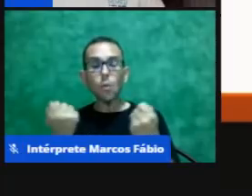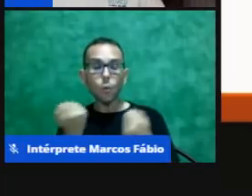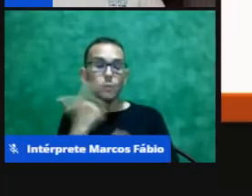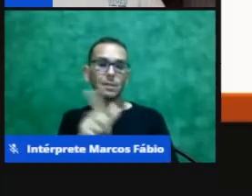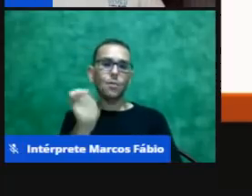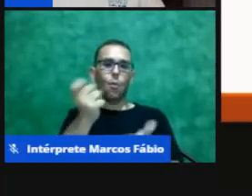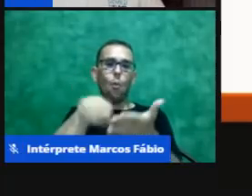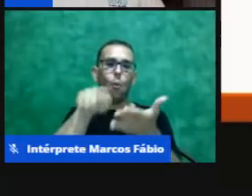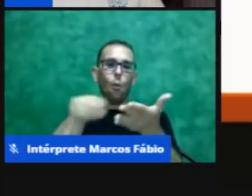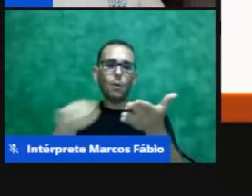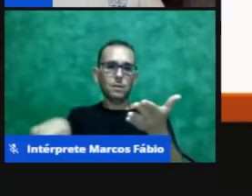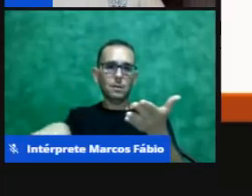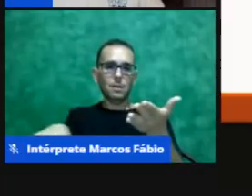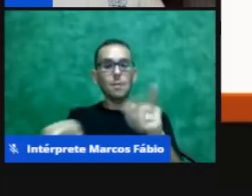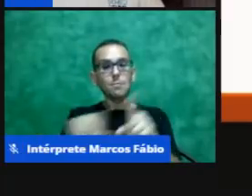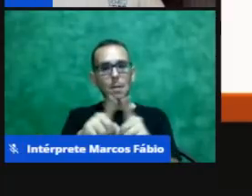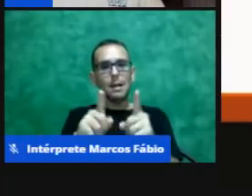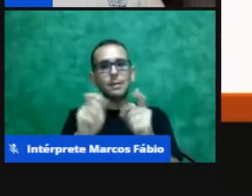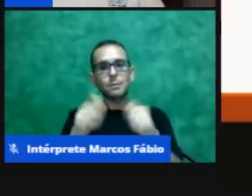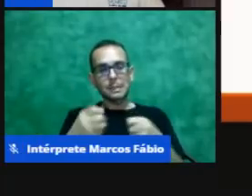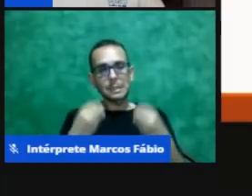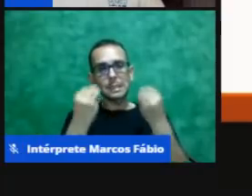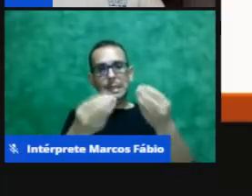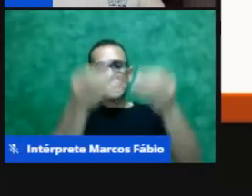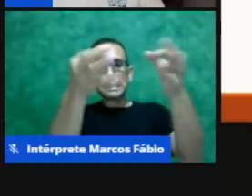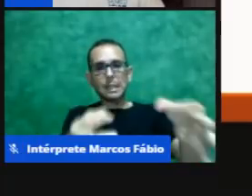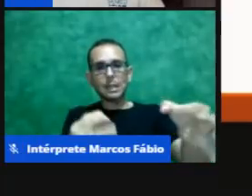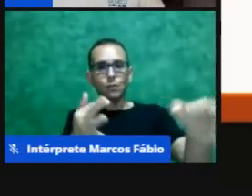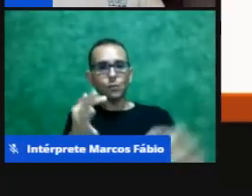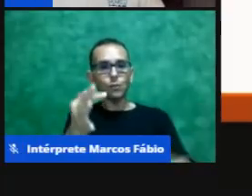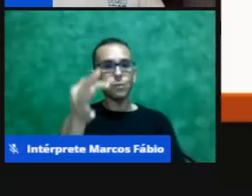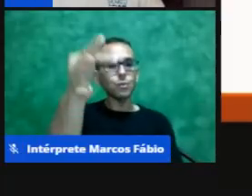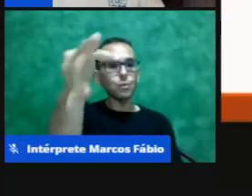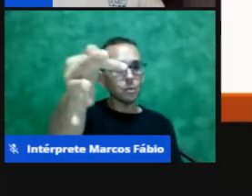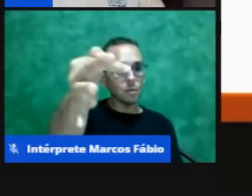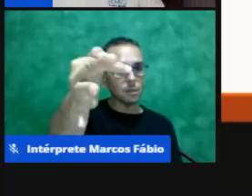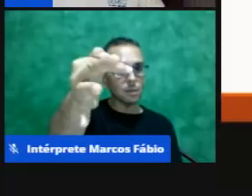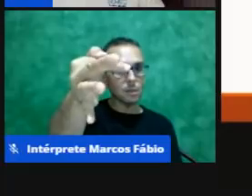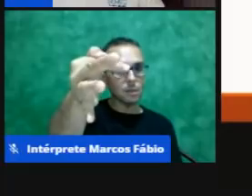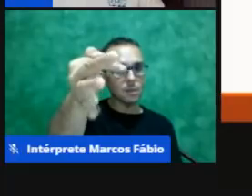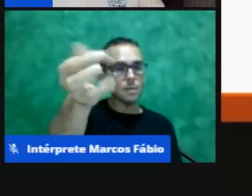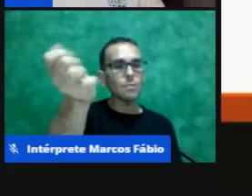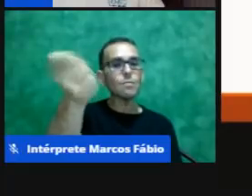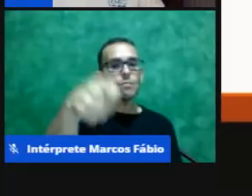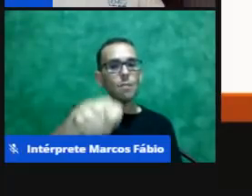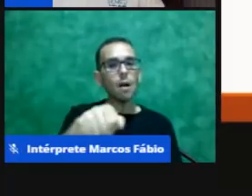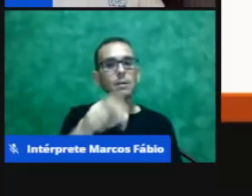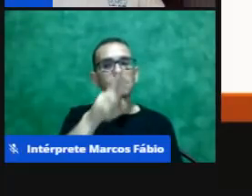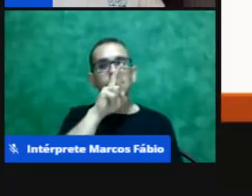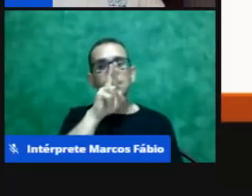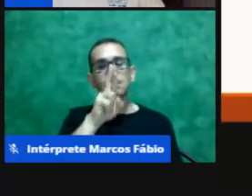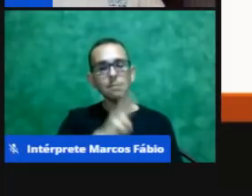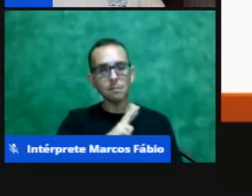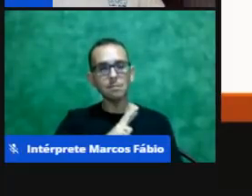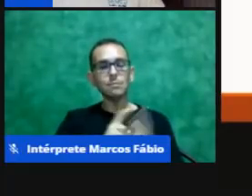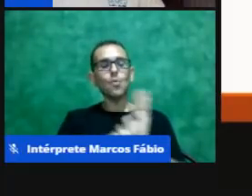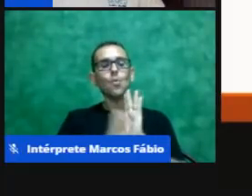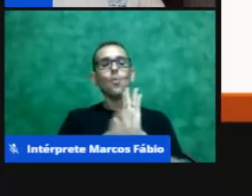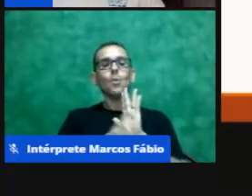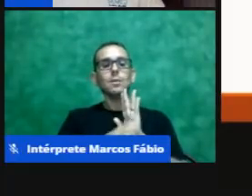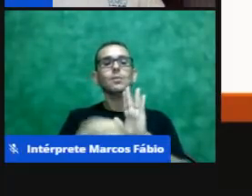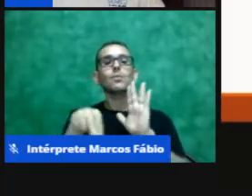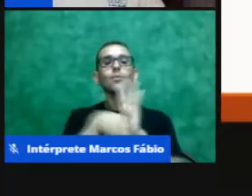corrigir, né, para ele entregar de forma correta. Porque lá na frente isso vai também corresponder a um conceito, a uma